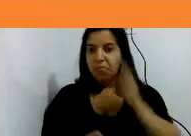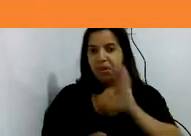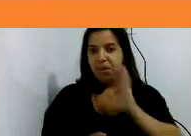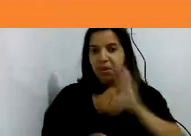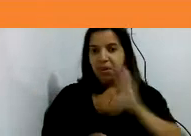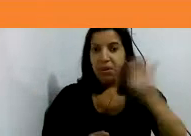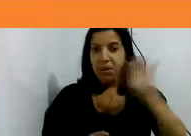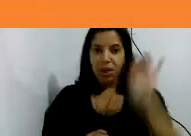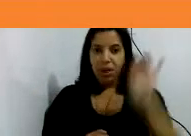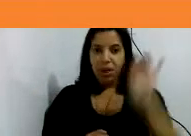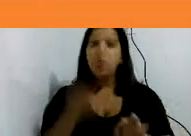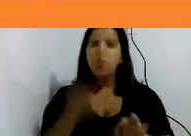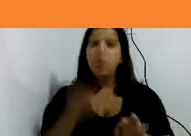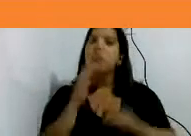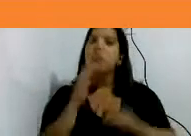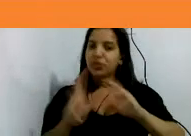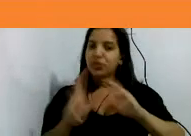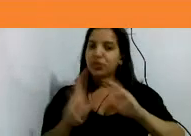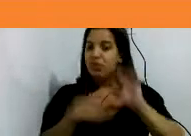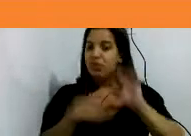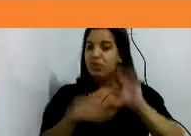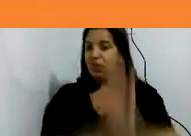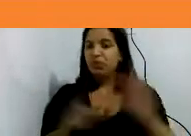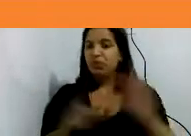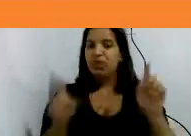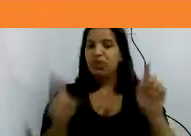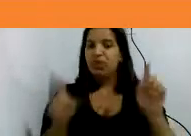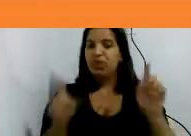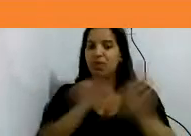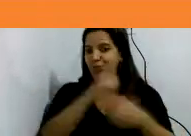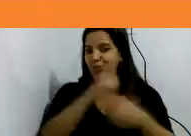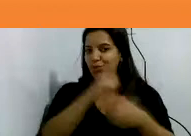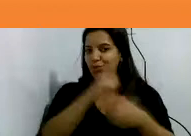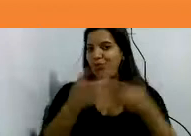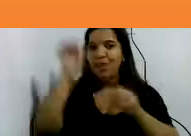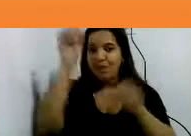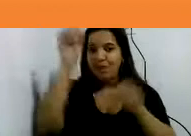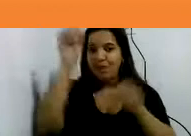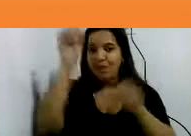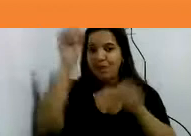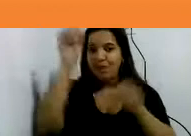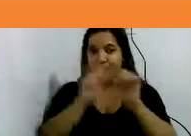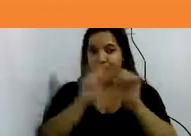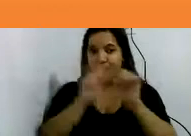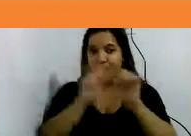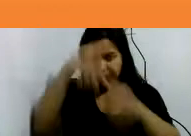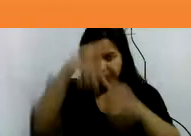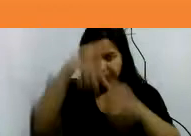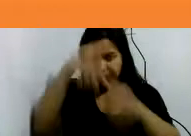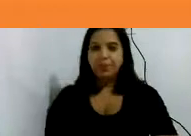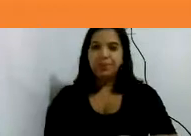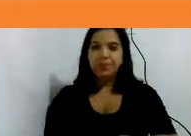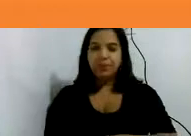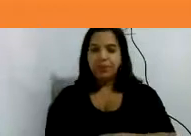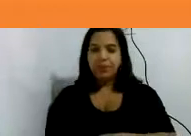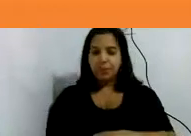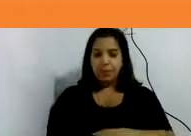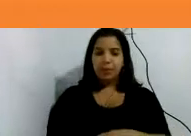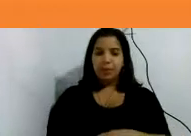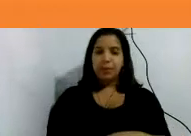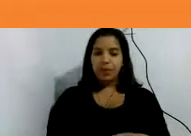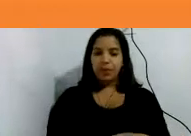um tem uma cor. Então, isso ajuda a gente a não trocar os reagentes na hora de pipetar. E o procedimento